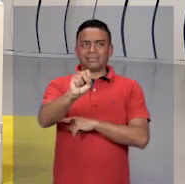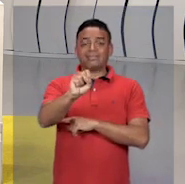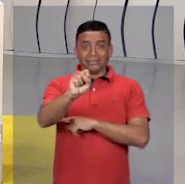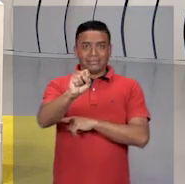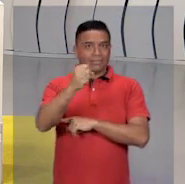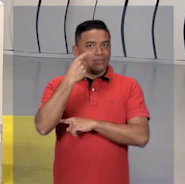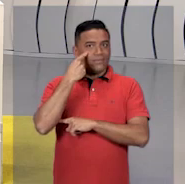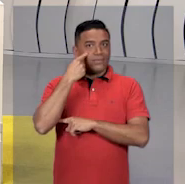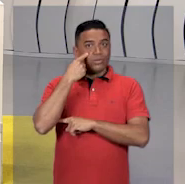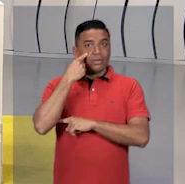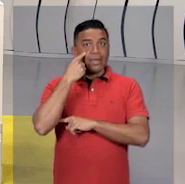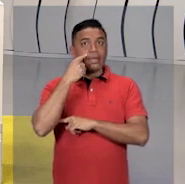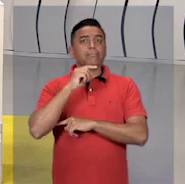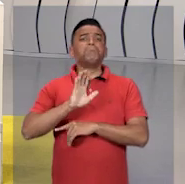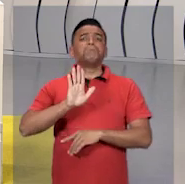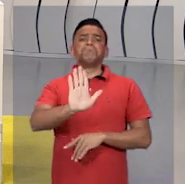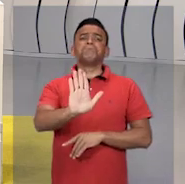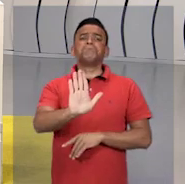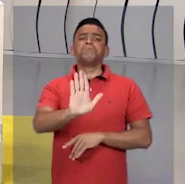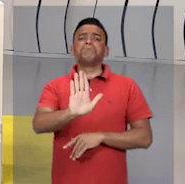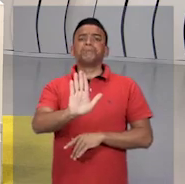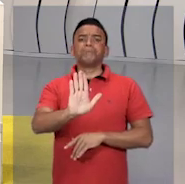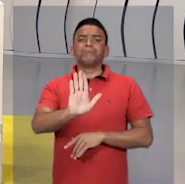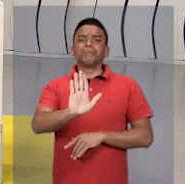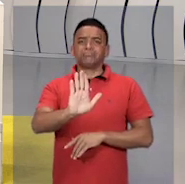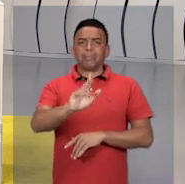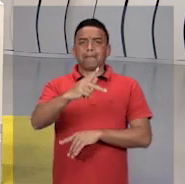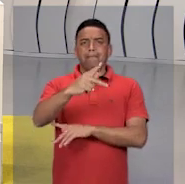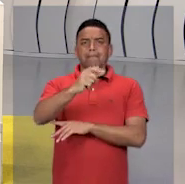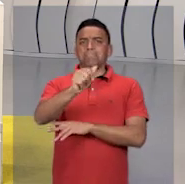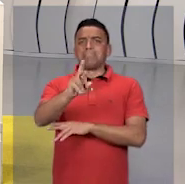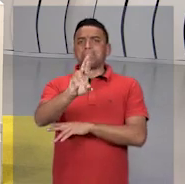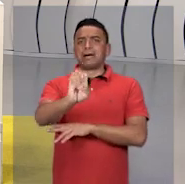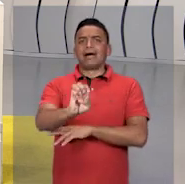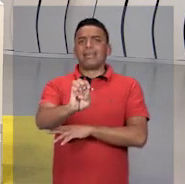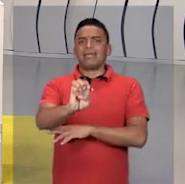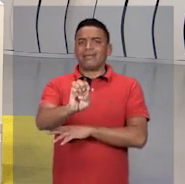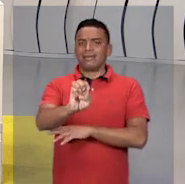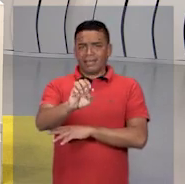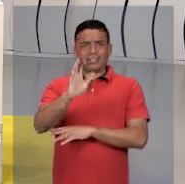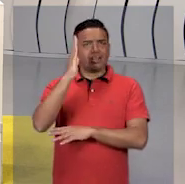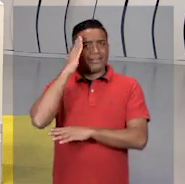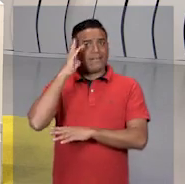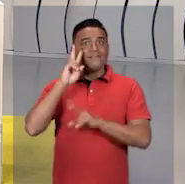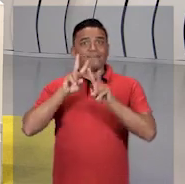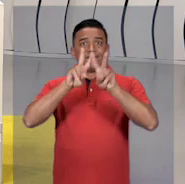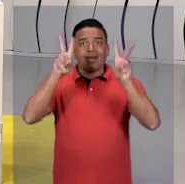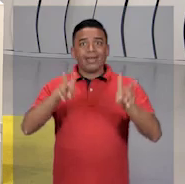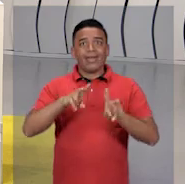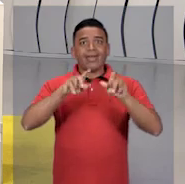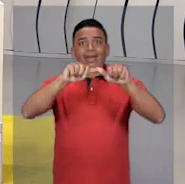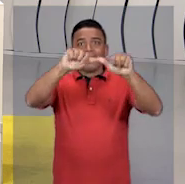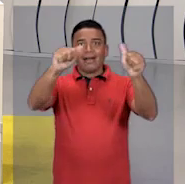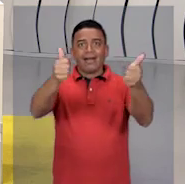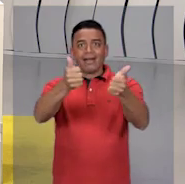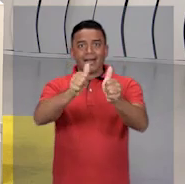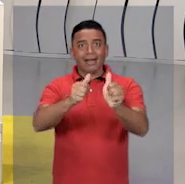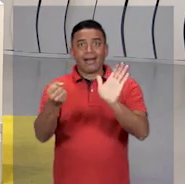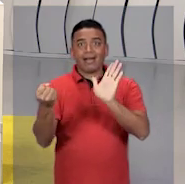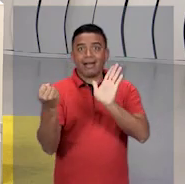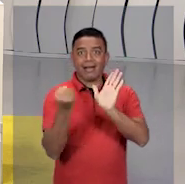sinalização de pare. Quando a gente olha para elas, a gente já sabe o que significa. Por quê? Porque já tem um texto ali. Porque a